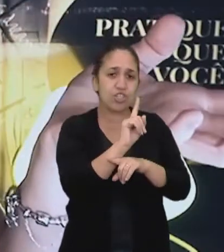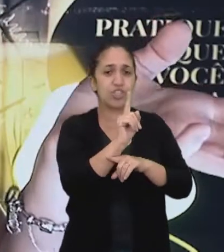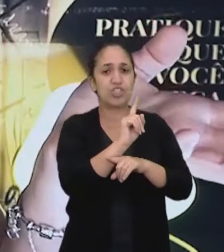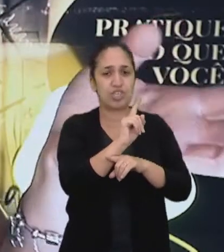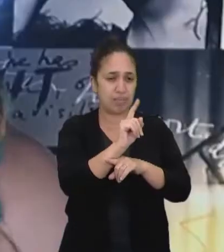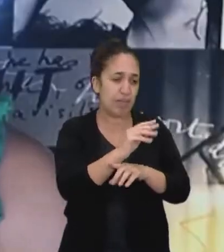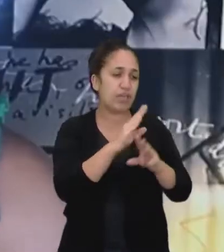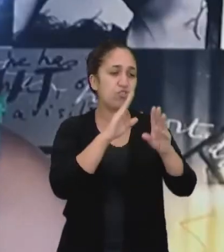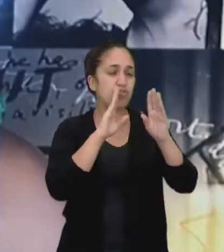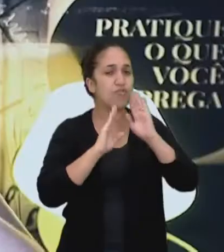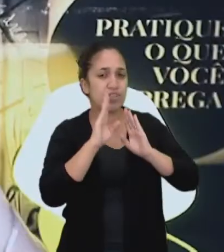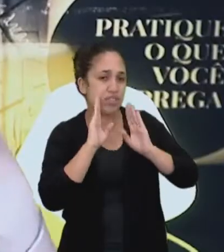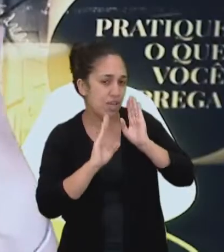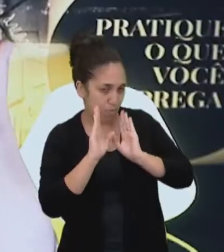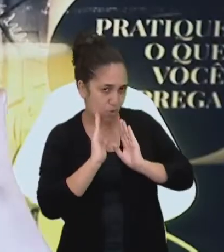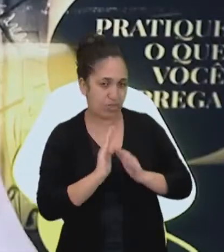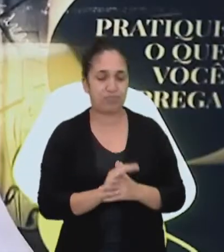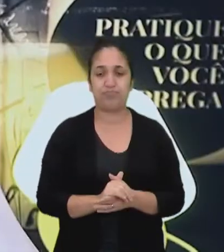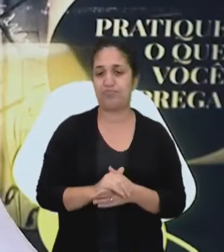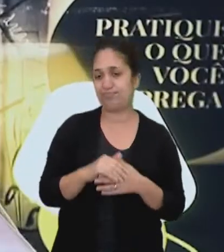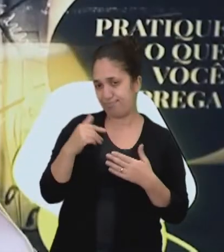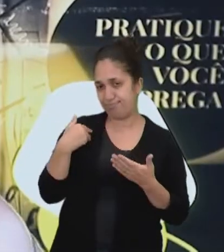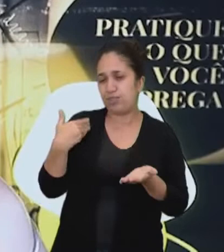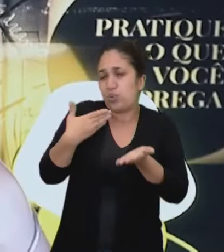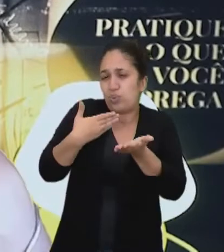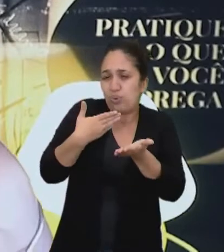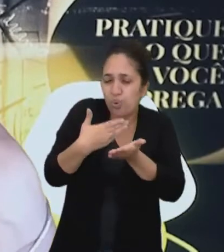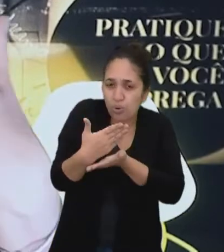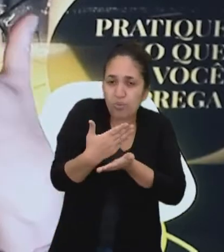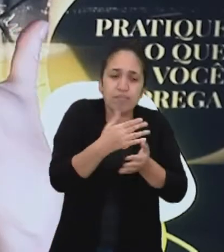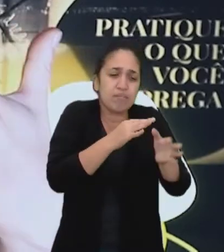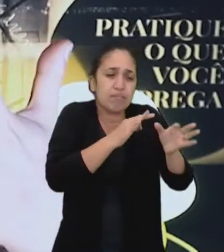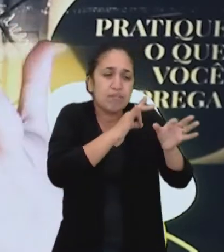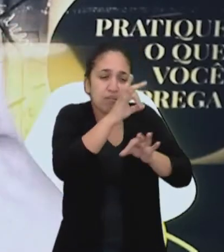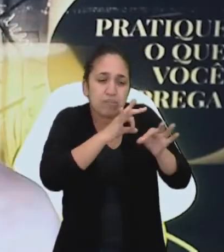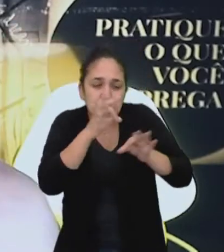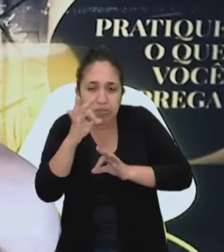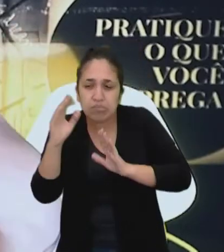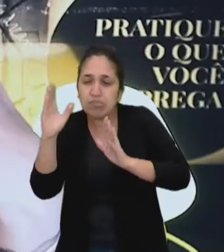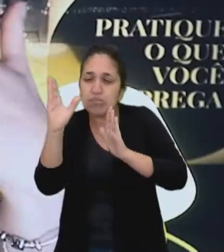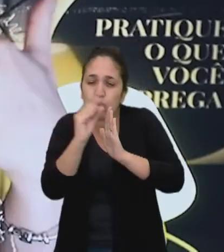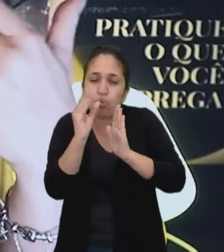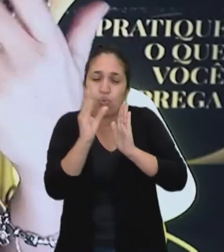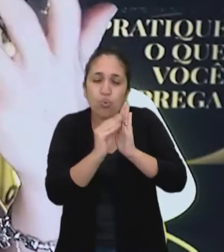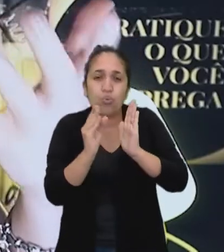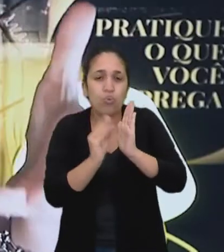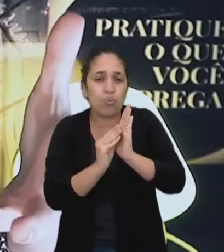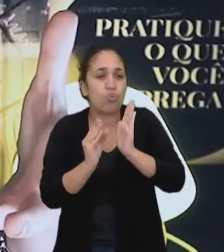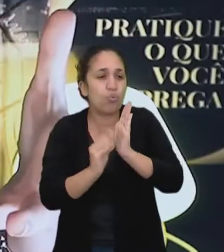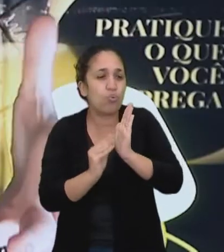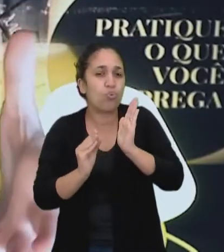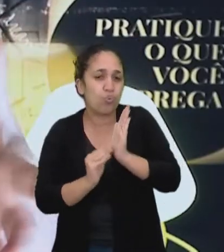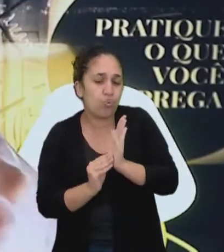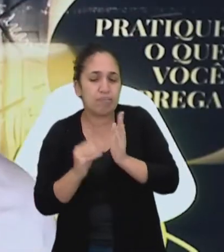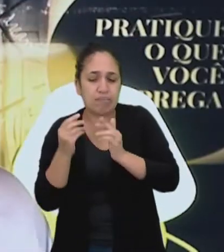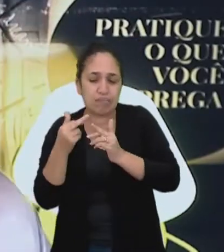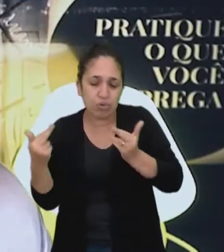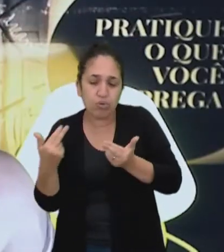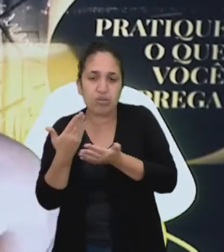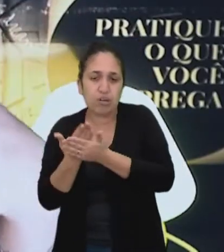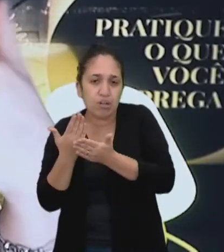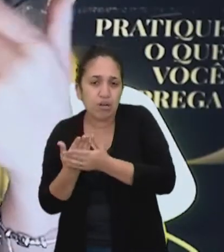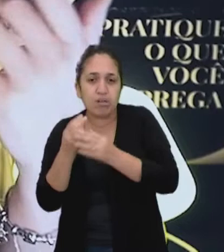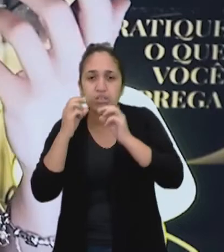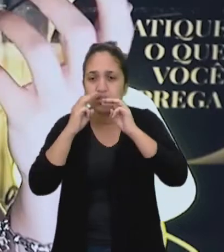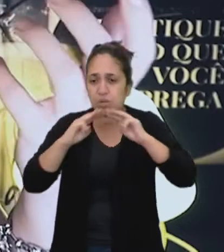de Facebook naquela época. E aí eu comecei a produzir os conteúdos, e aí comecei do que eu estava estudando sobre